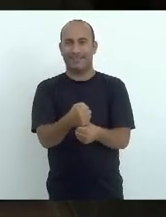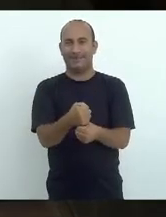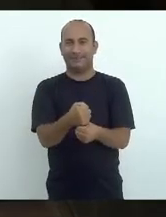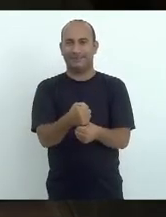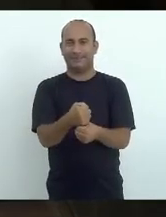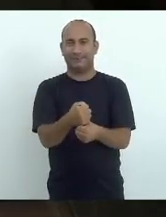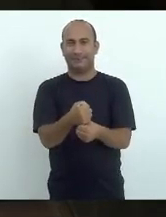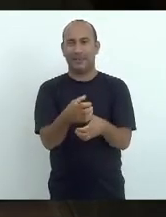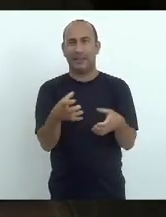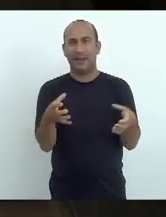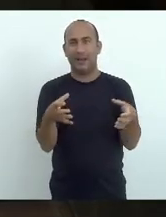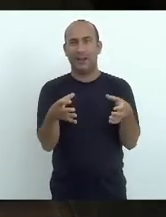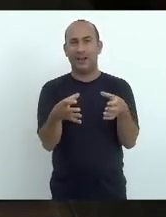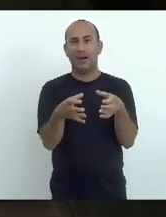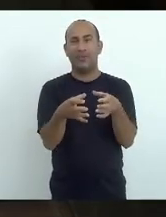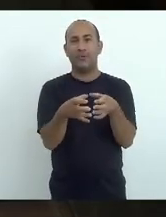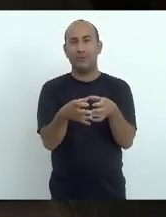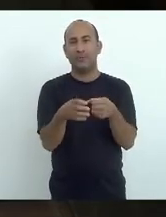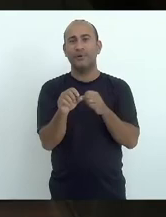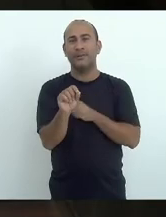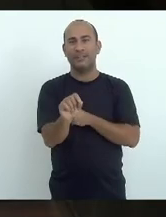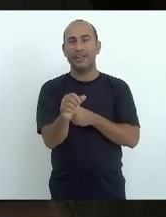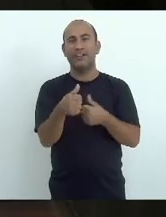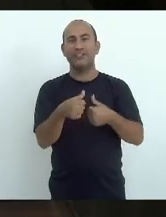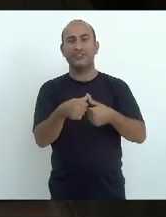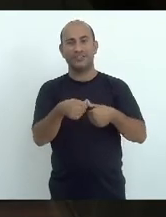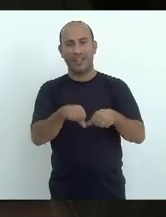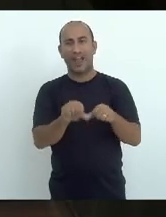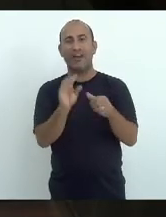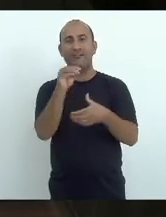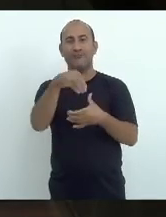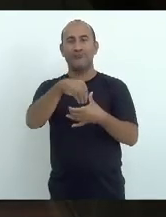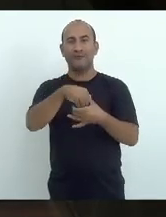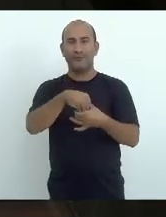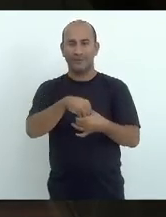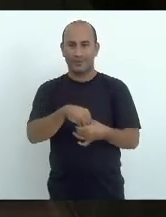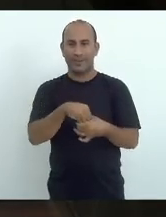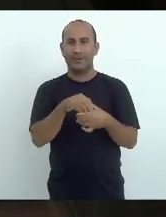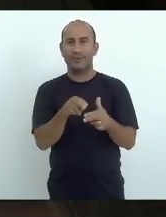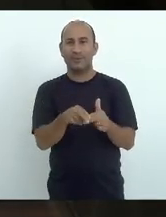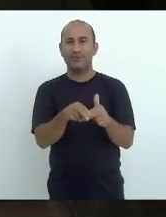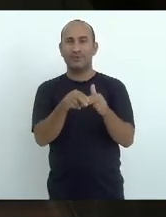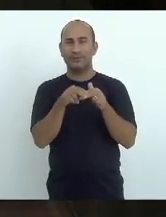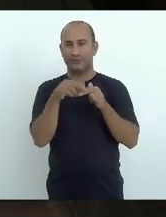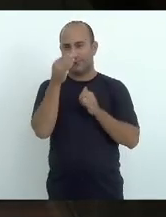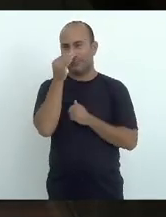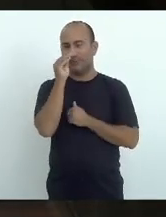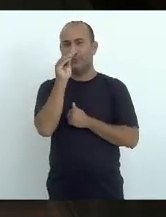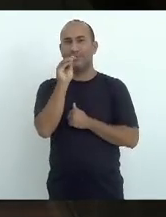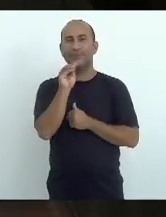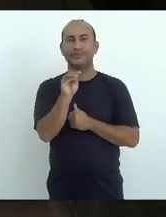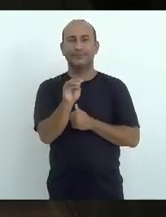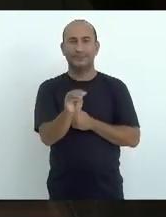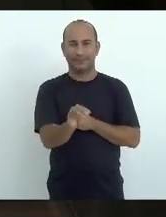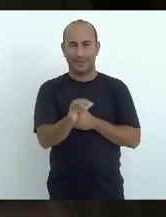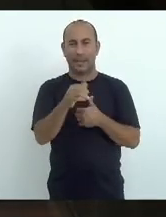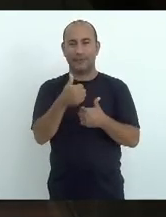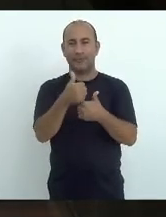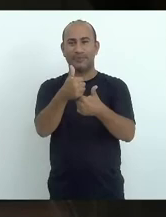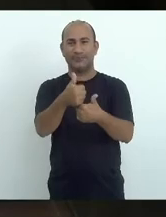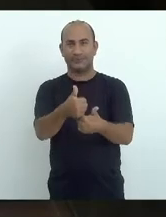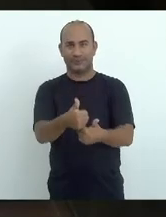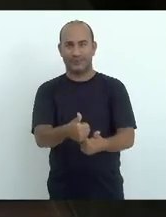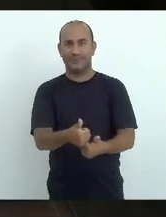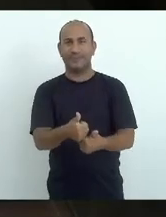àqueles que estavam votando pela rejeição do